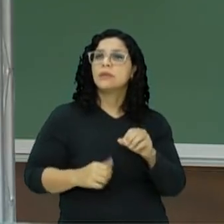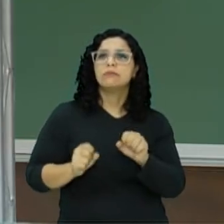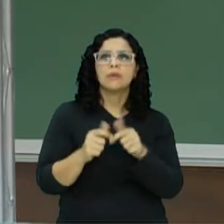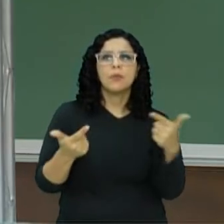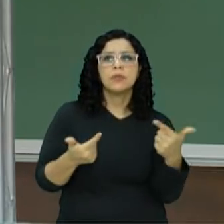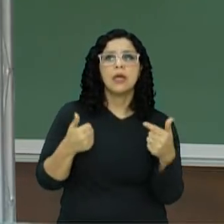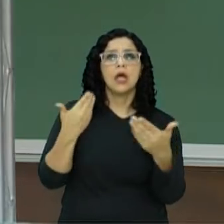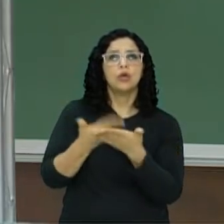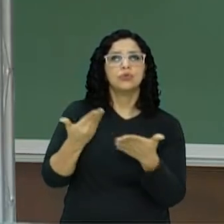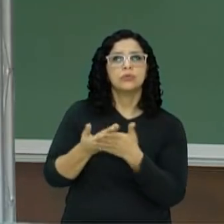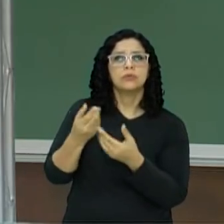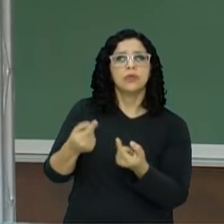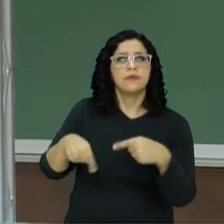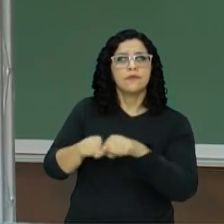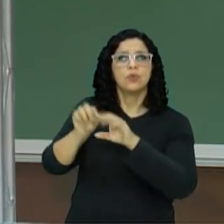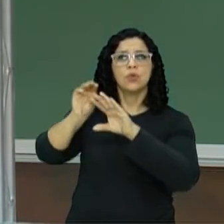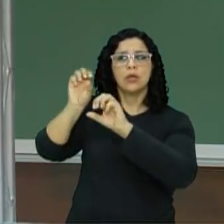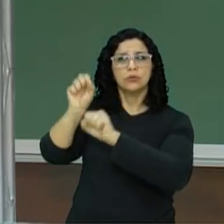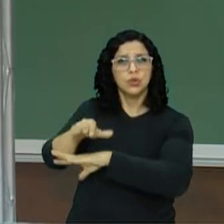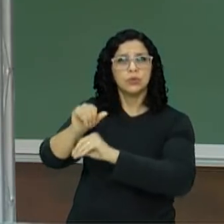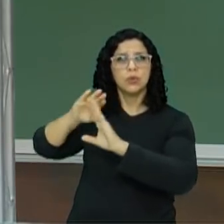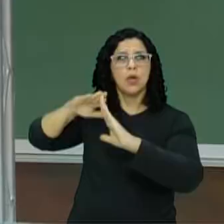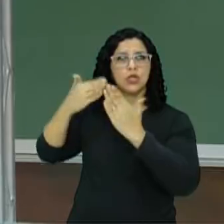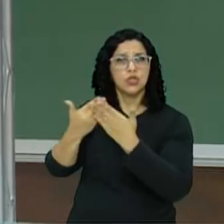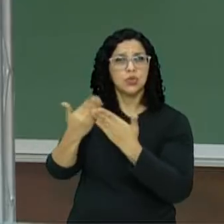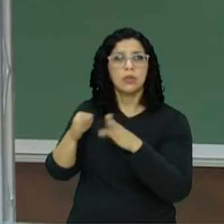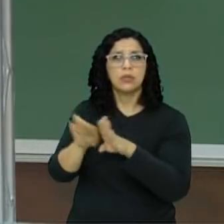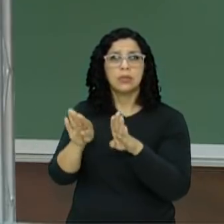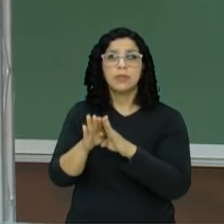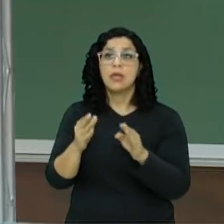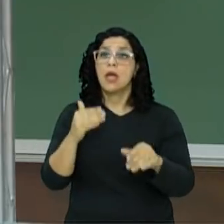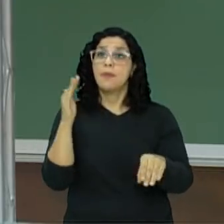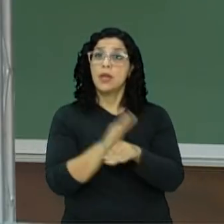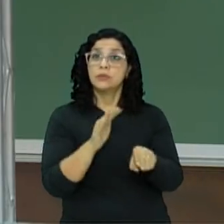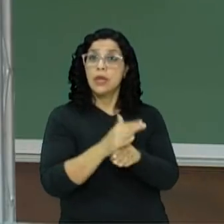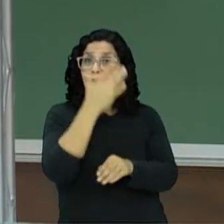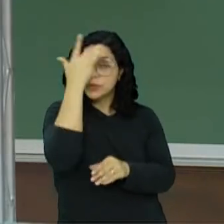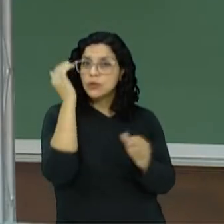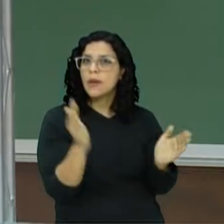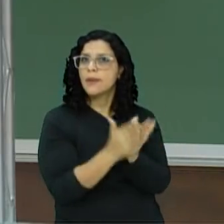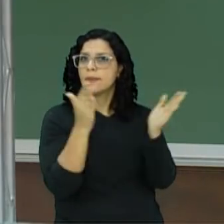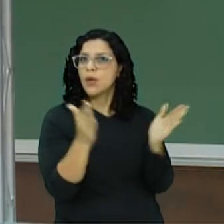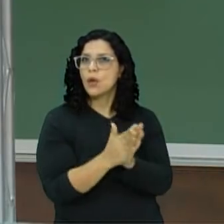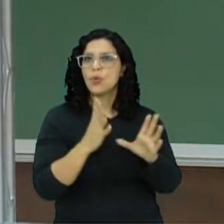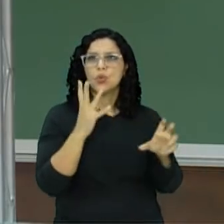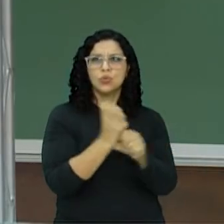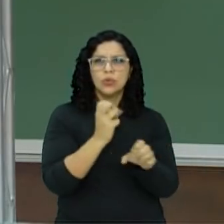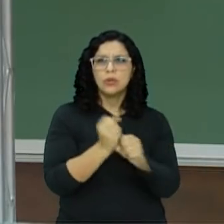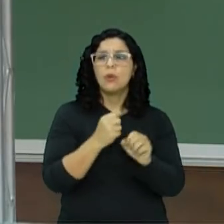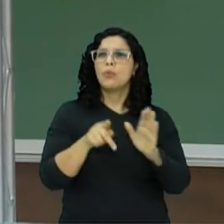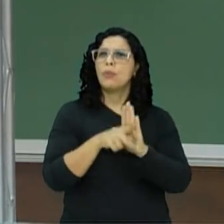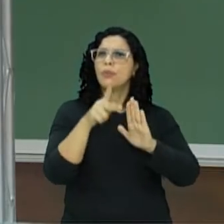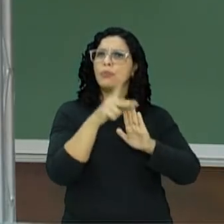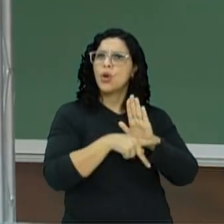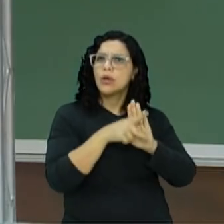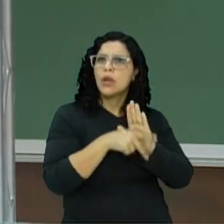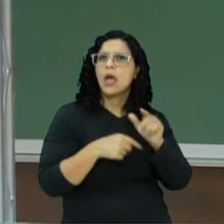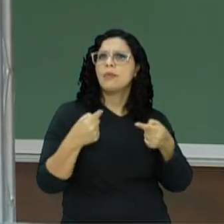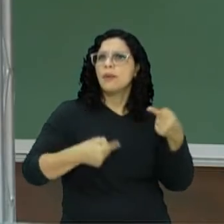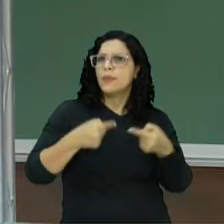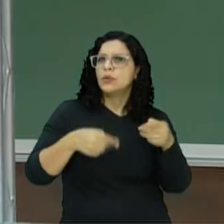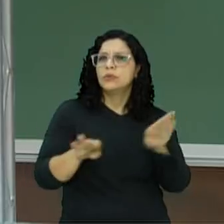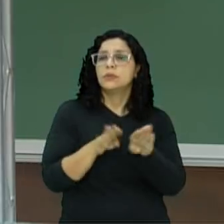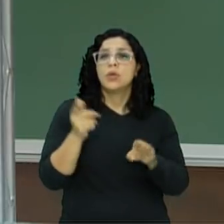ampliar a escolarização, especialmente deficiente entre os mais pobres. A soma dessas políticas